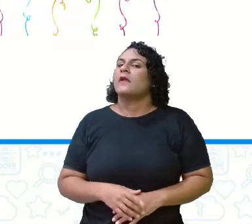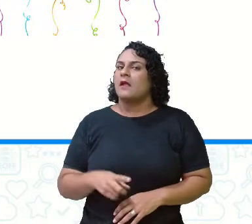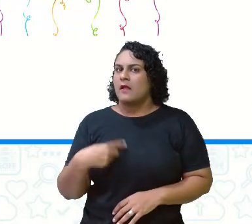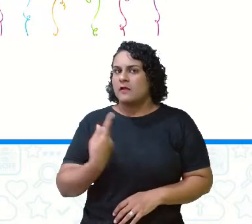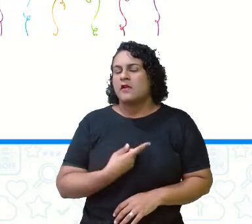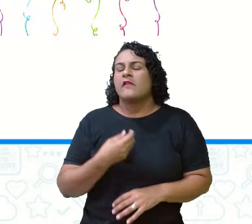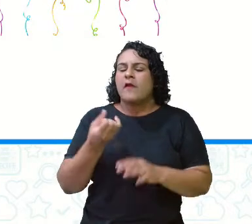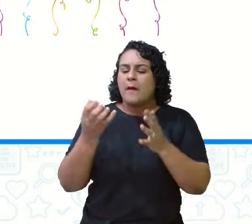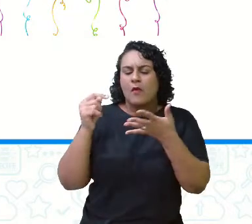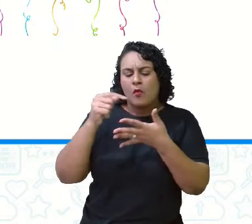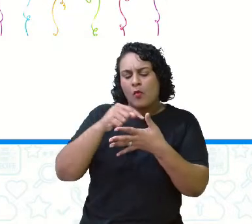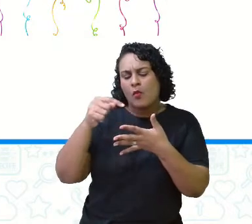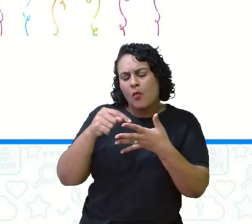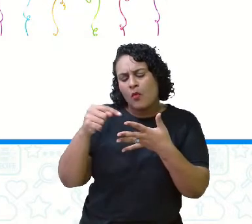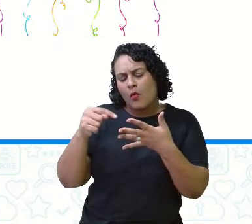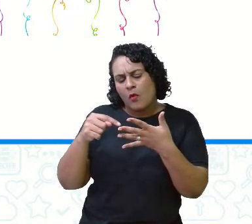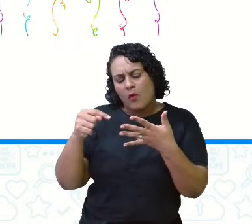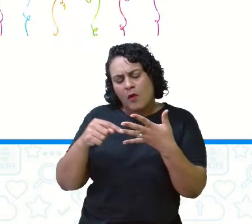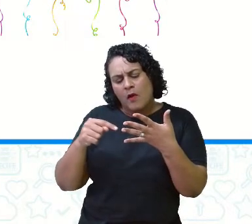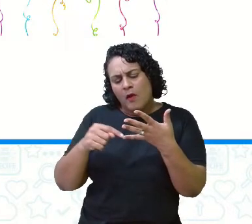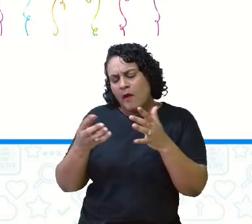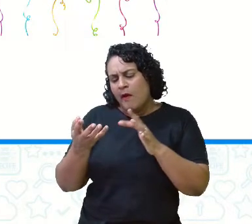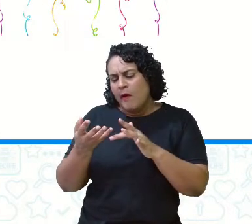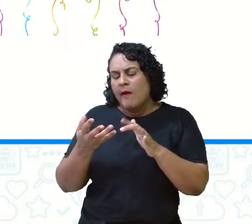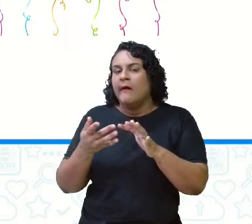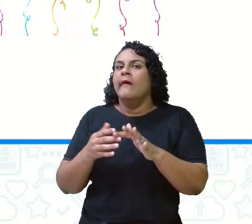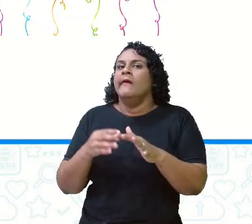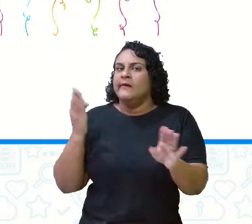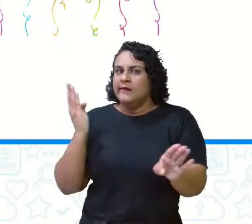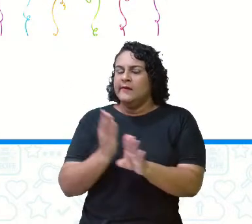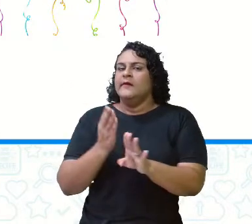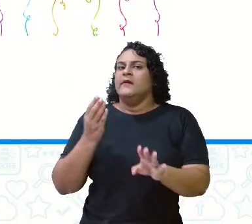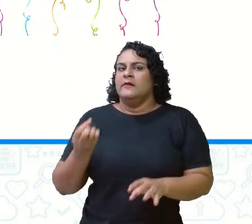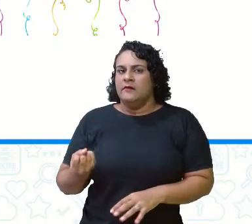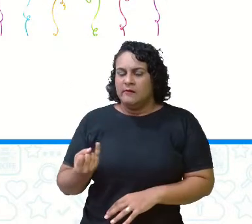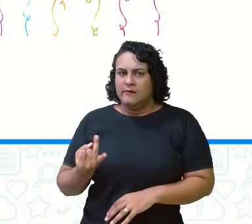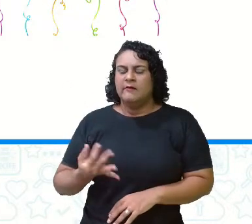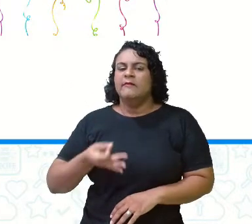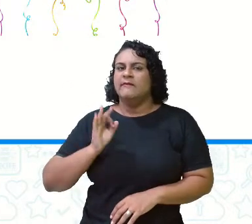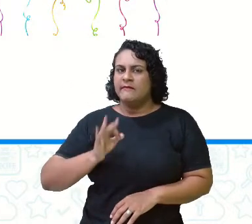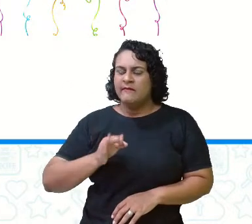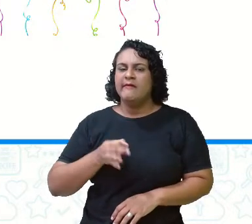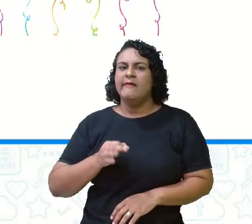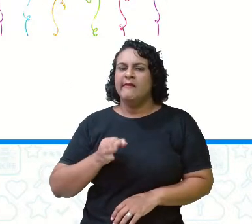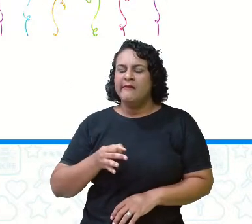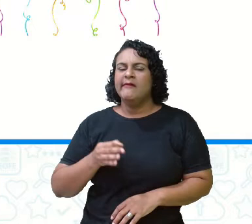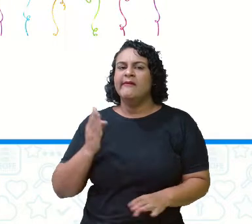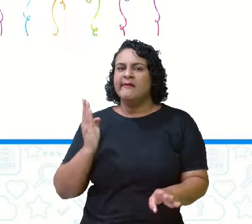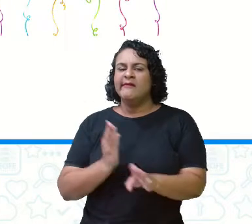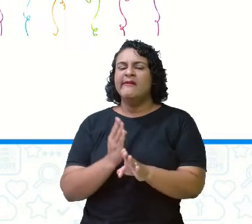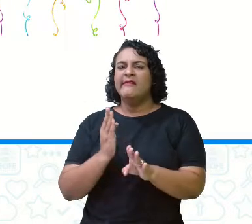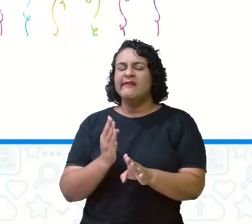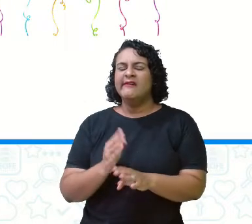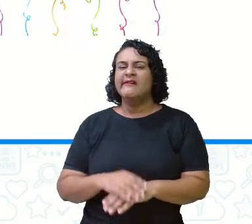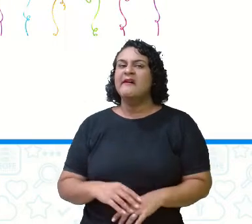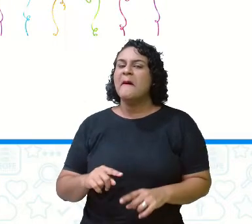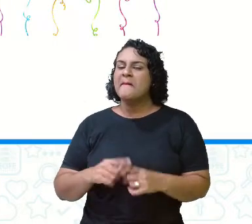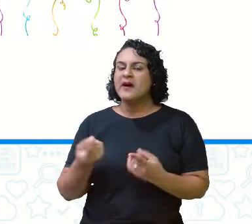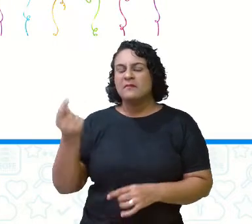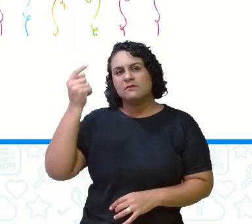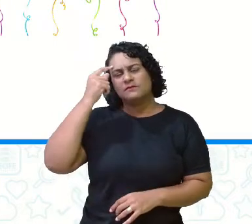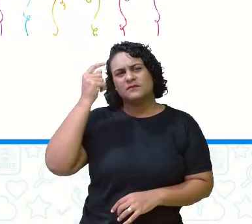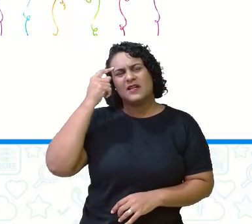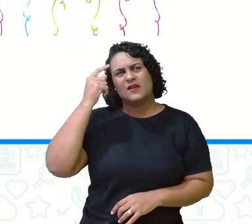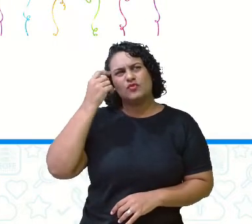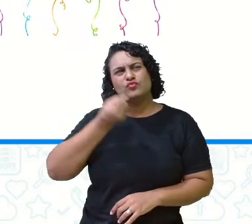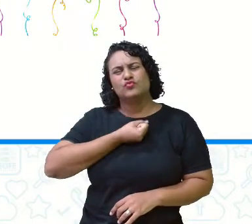contando todos os balões e vai encontrar a quantidade. Com certeza vai. Mas pensa num número bem